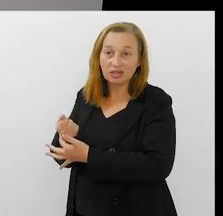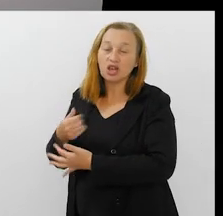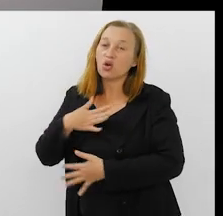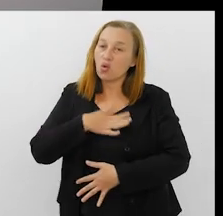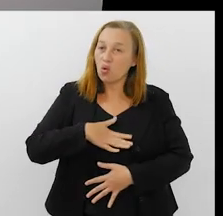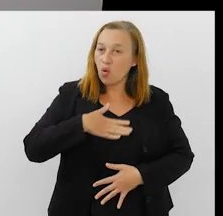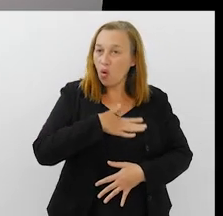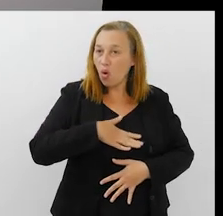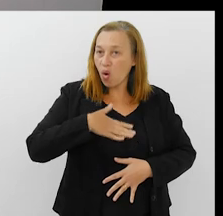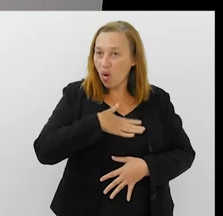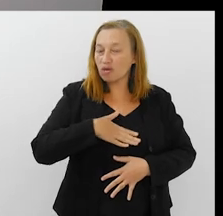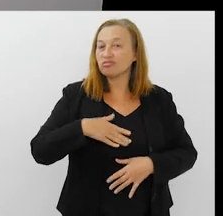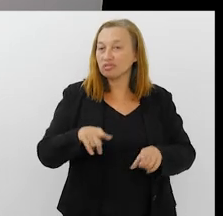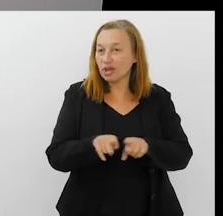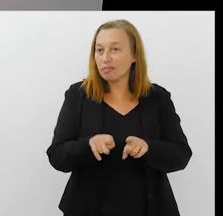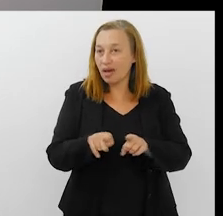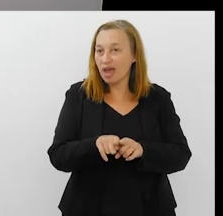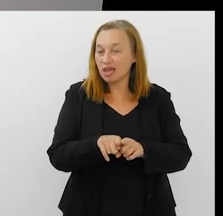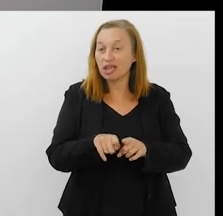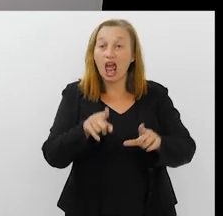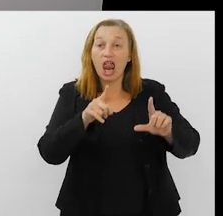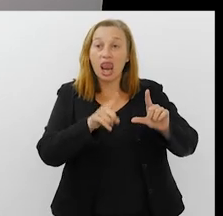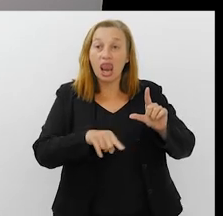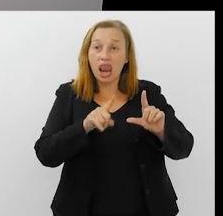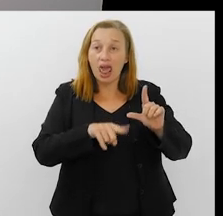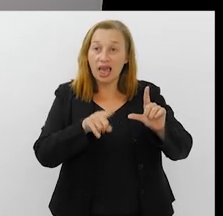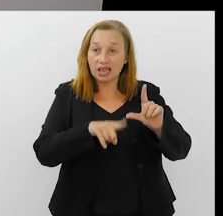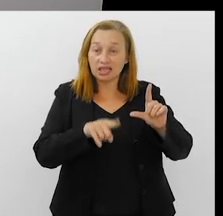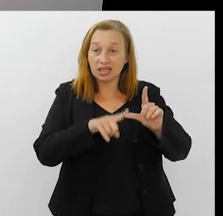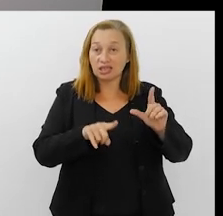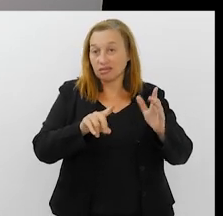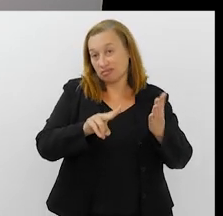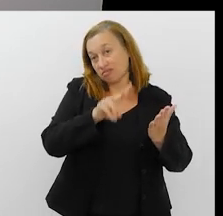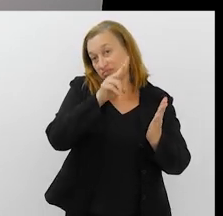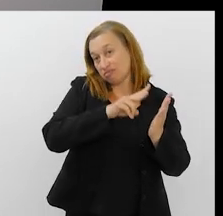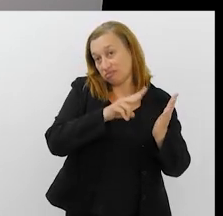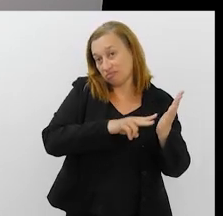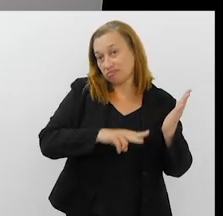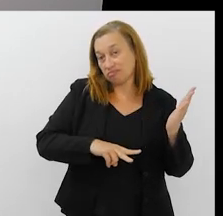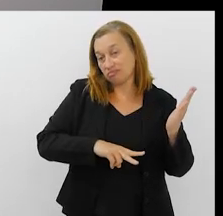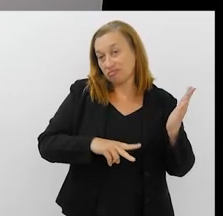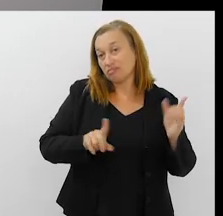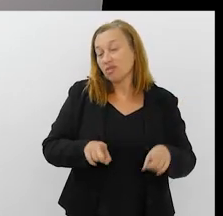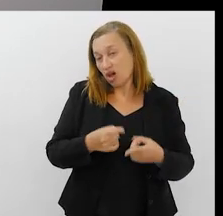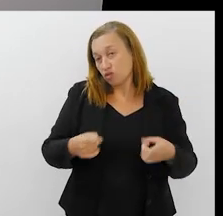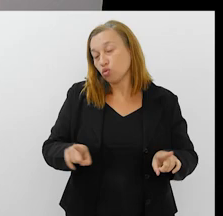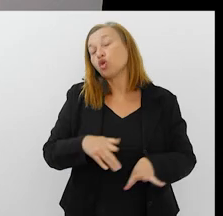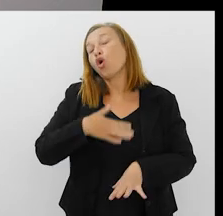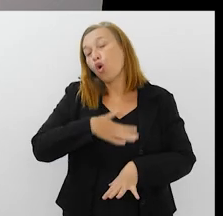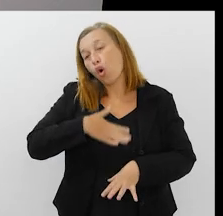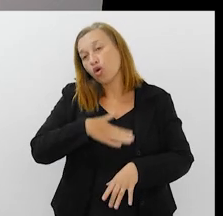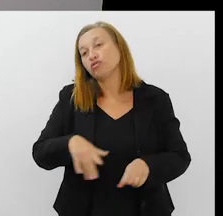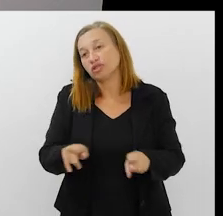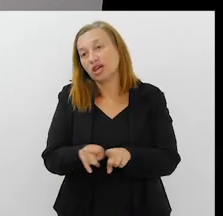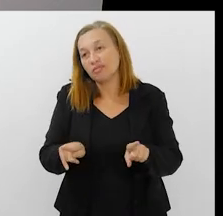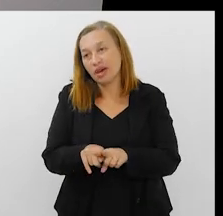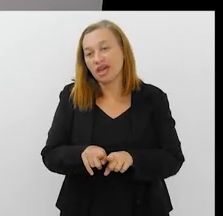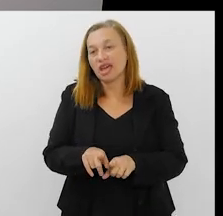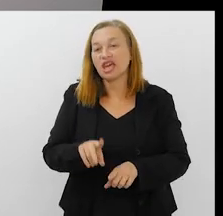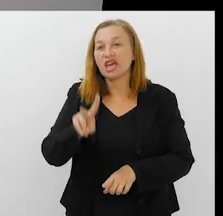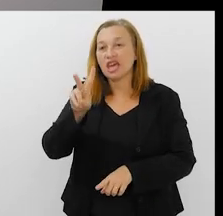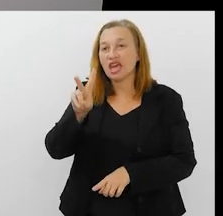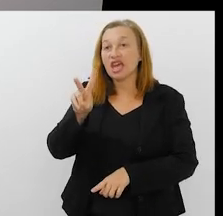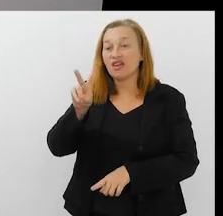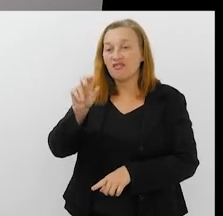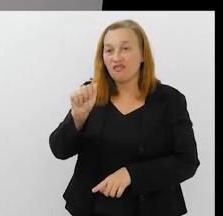gosta de tocar uma partitura difícil, que é do Villa-Lobos, não, né? Villa-Lobos, eu ela estudei, toca, é complicado. Ela tem várias partituras. Você tocou